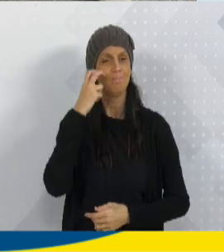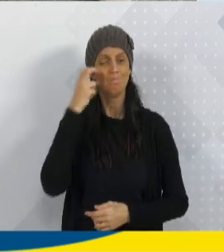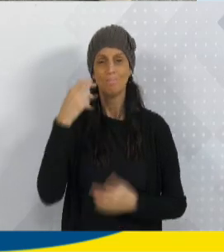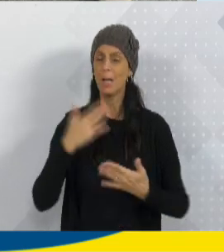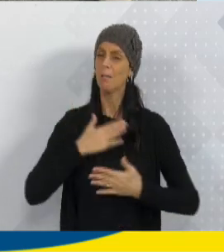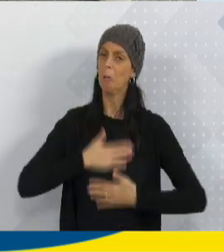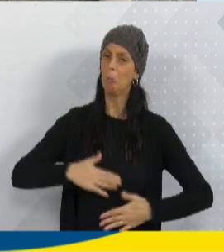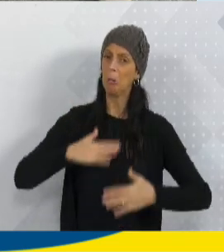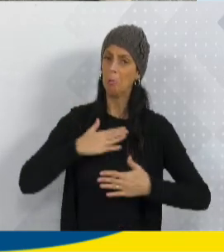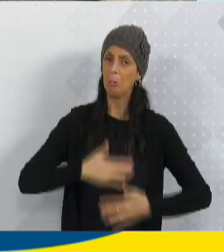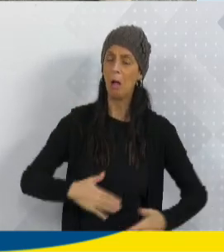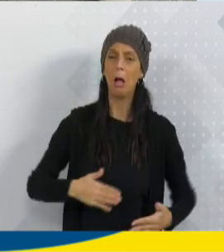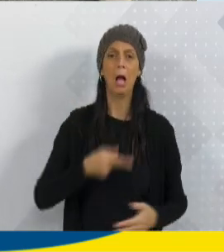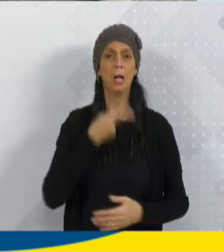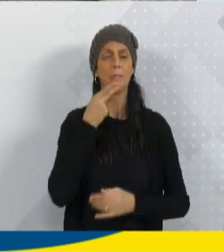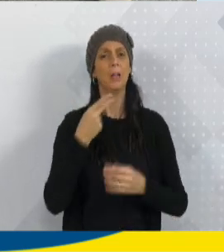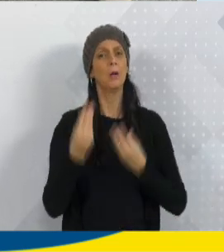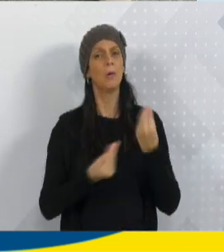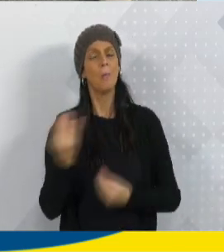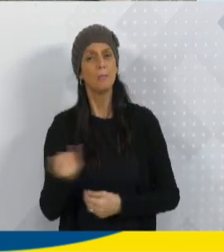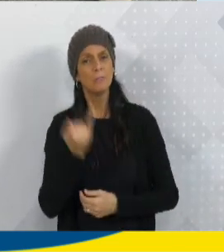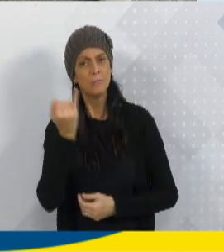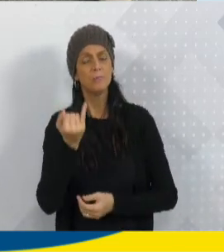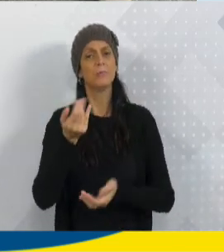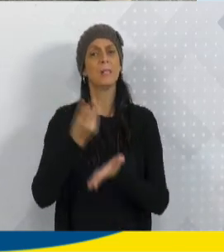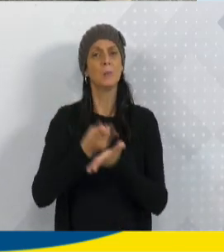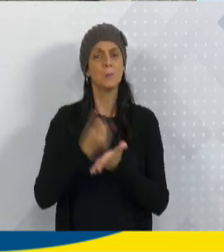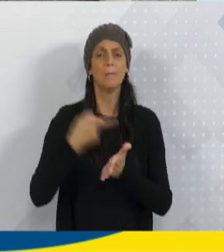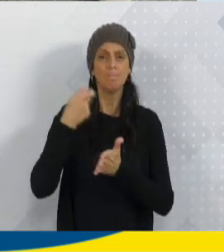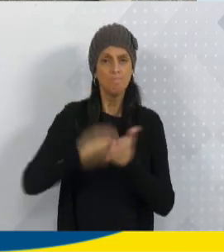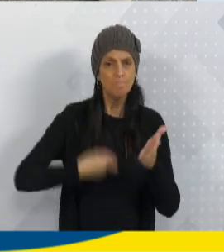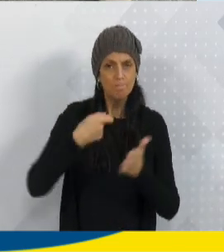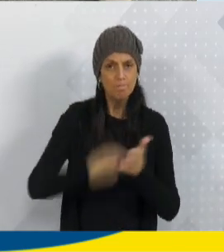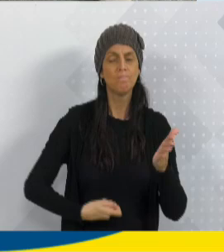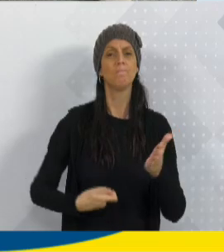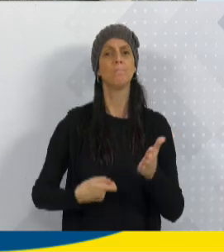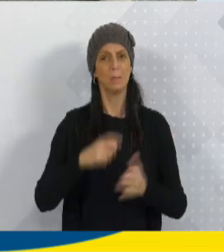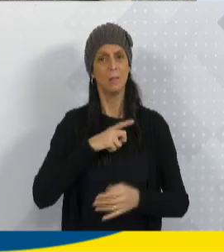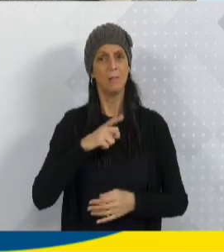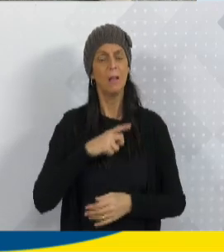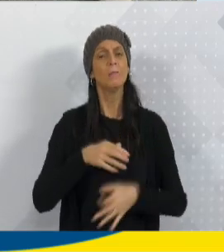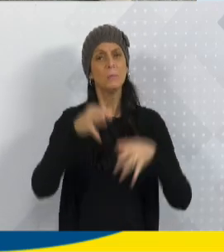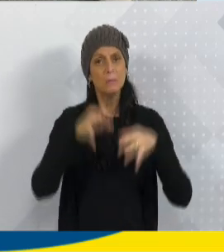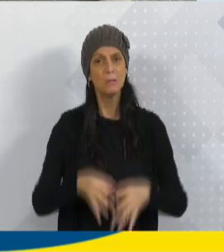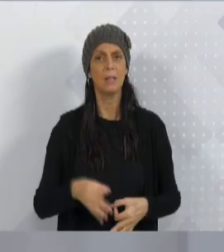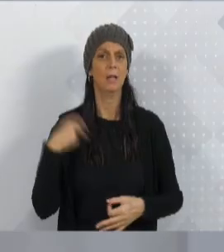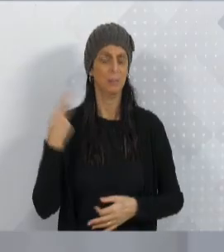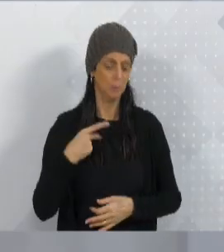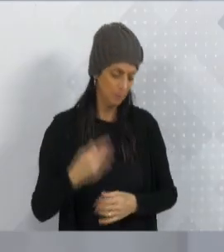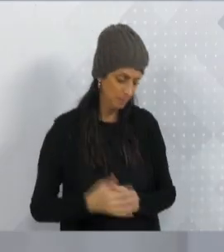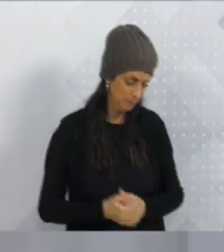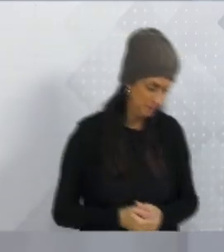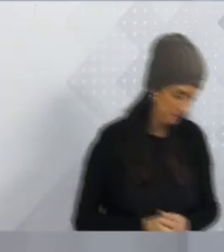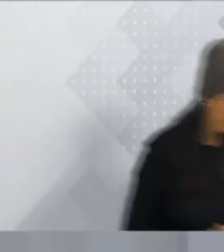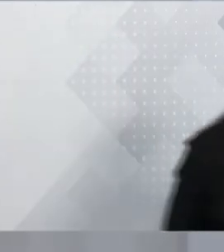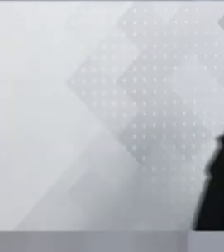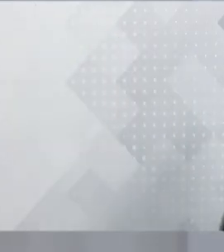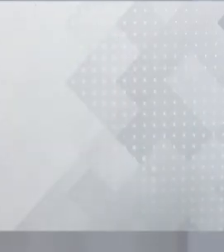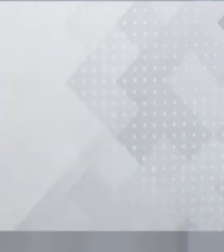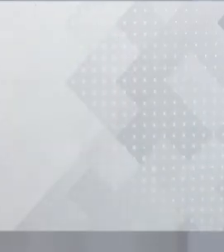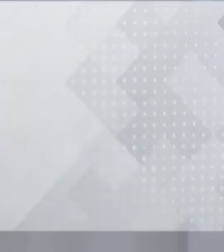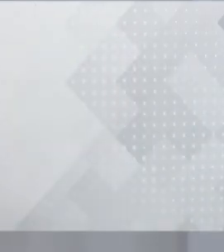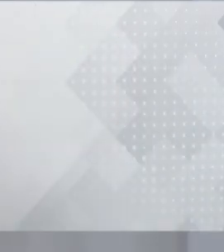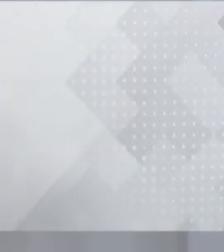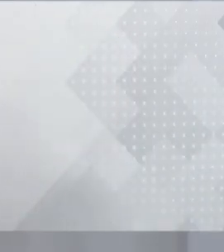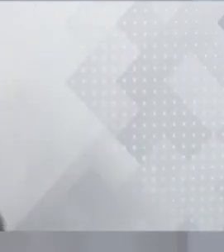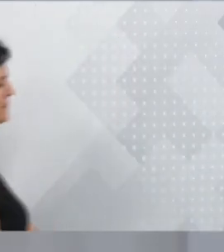tranquilidade falando da importância de mantermos uma resistência aí se viesse ideológico Politicamente correto que vem abundante em nosso país através do